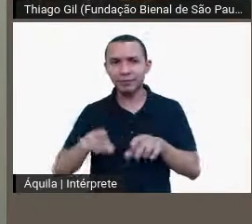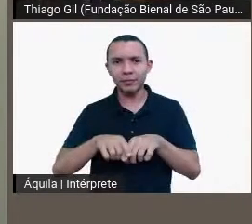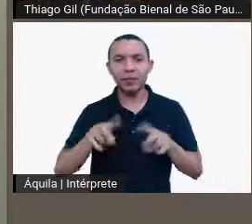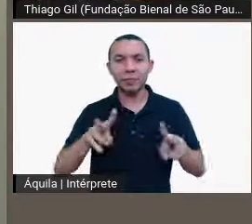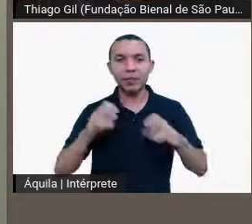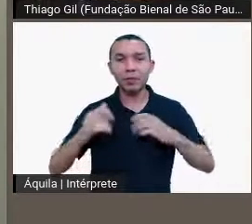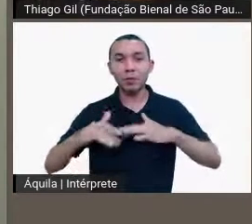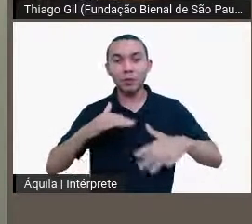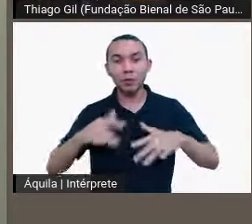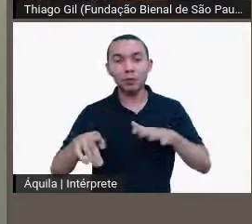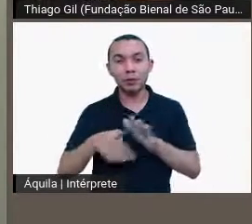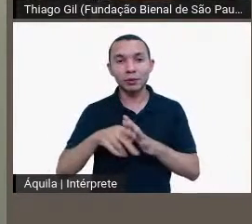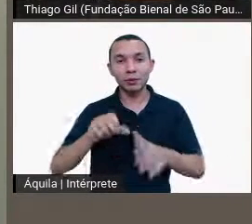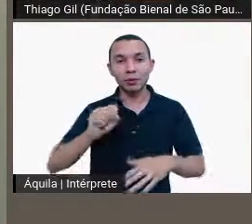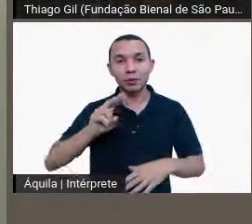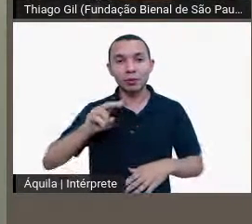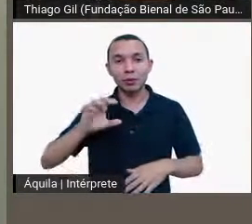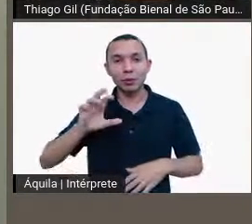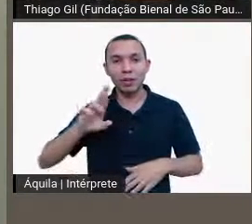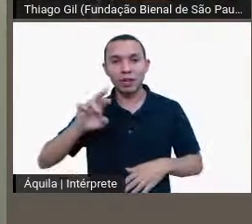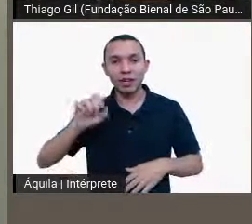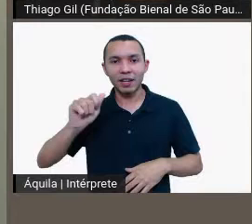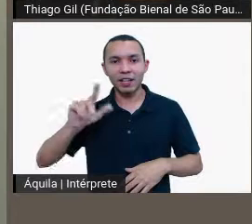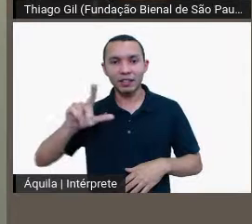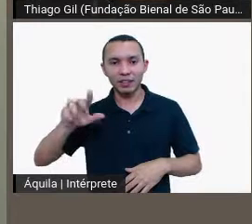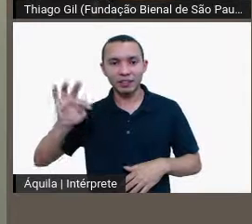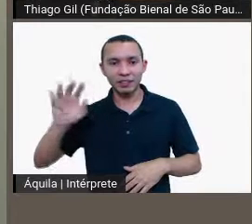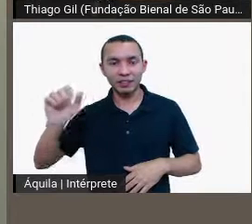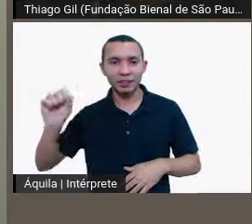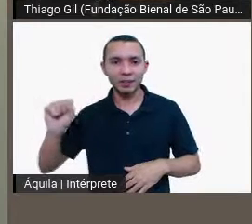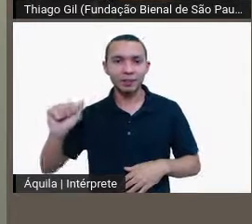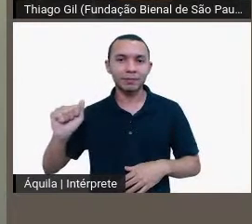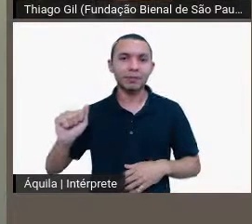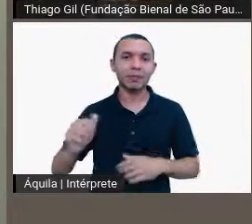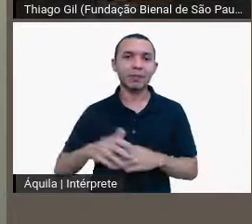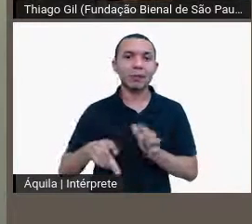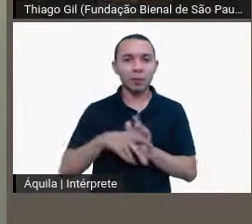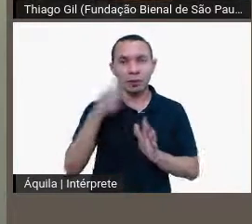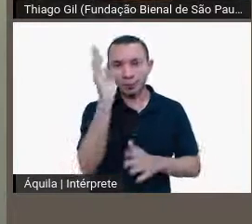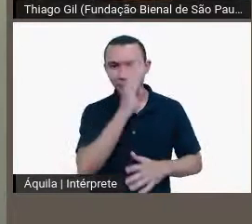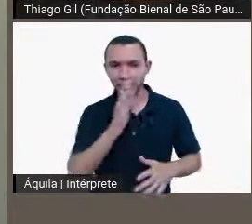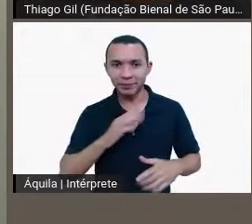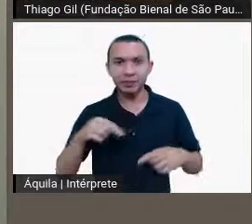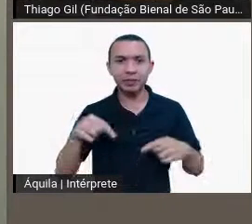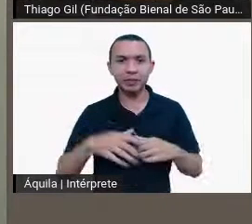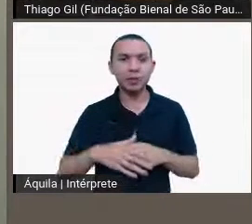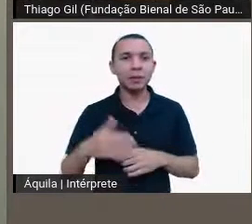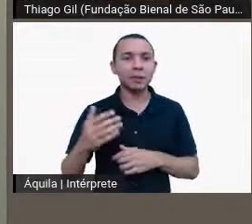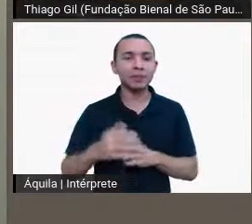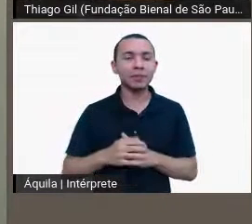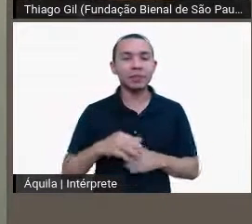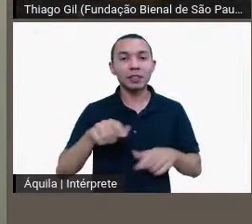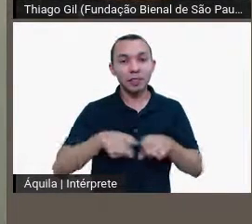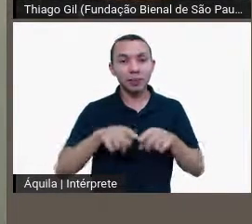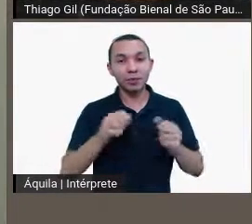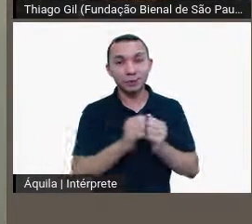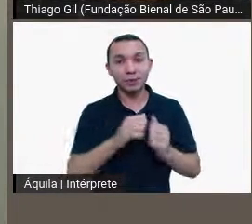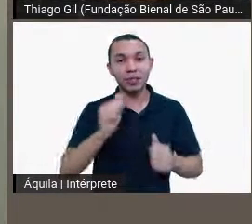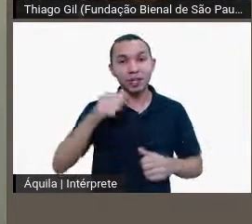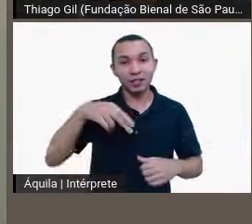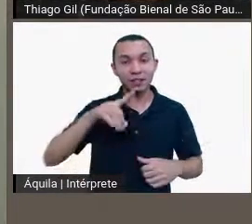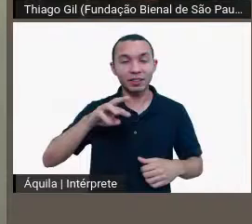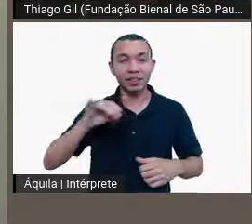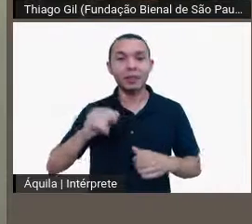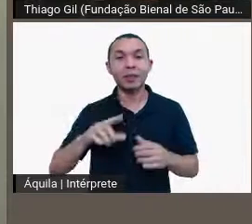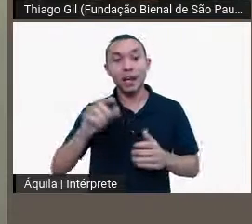movimento surrealista no Brasil. Ele organizou o ciclo de encontro Histórias da Arte no Brasil, na Biblioteca Mário de Andrade, e é autor do livro